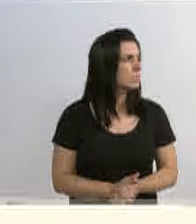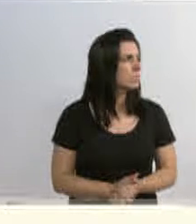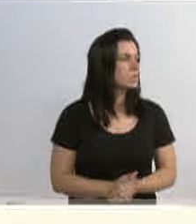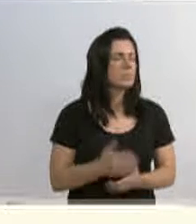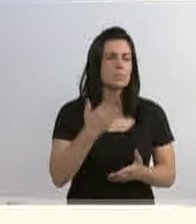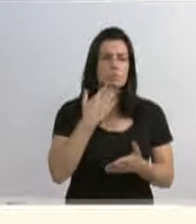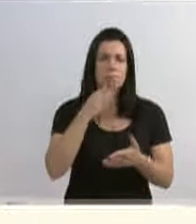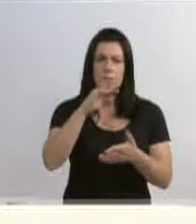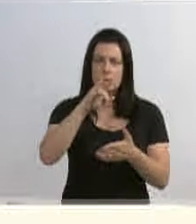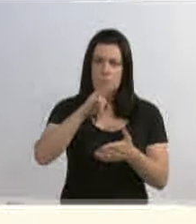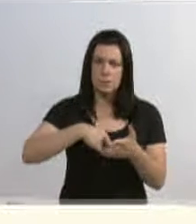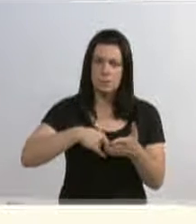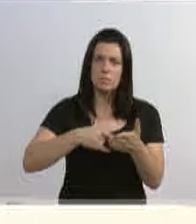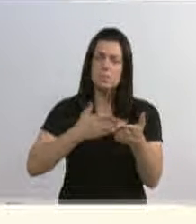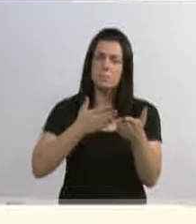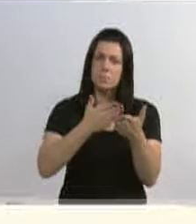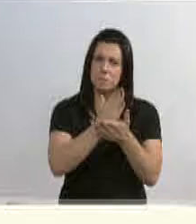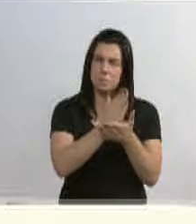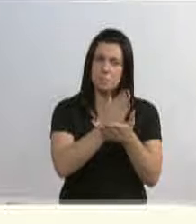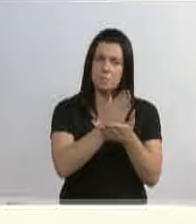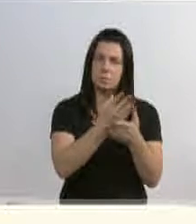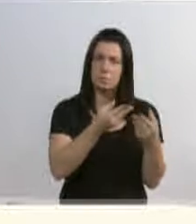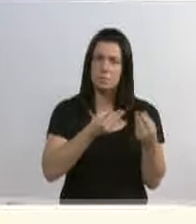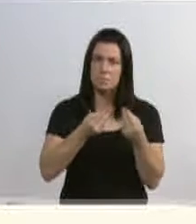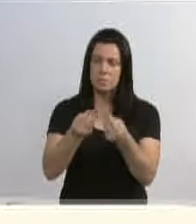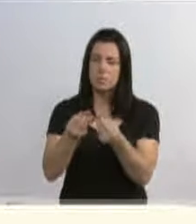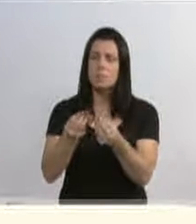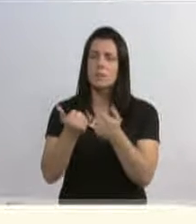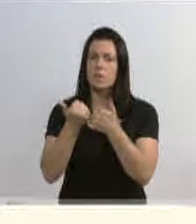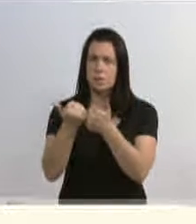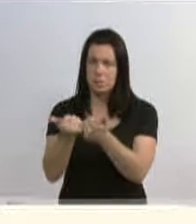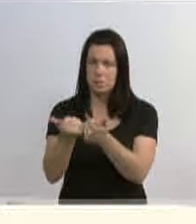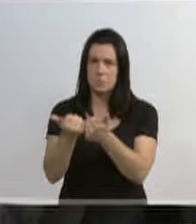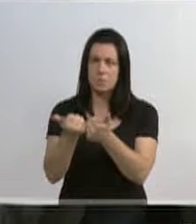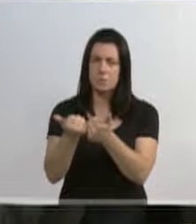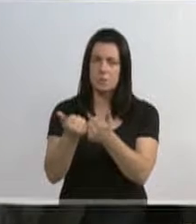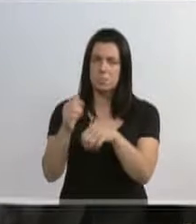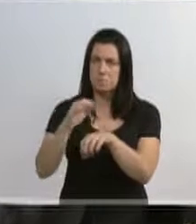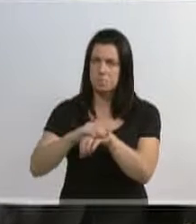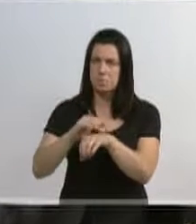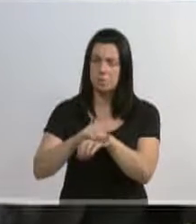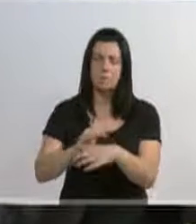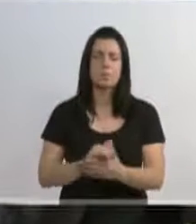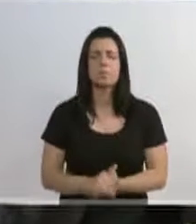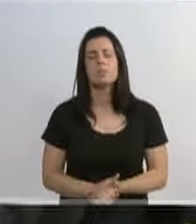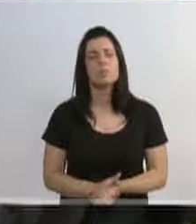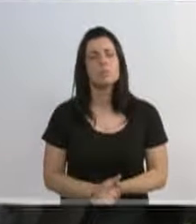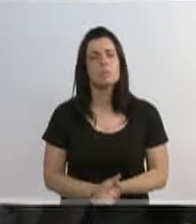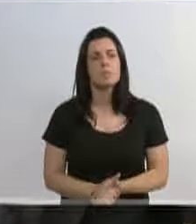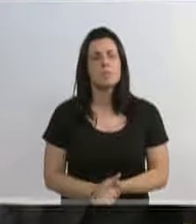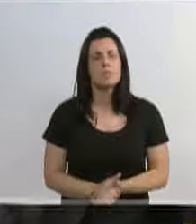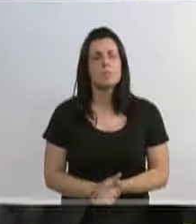Requerimento aprovado e a diretoria legislativa para providências.